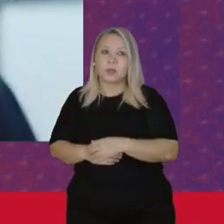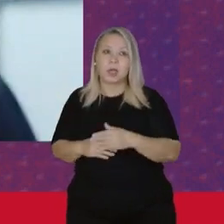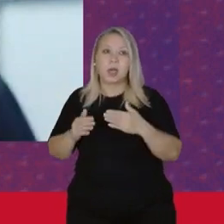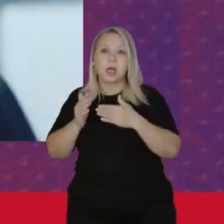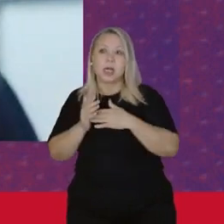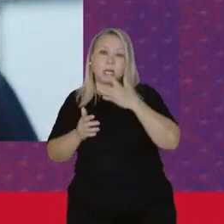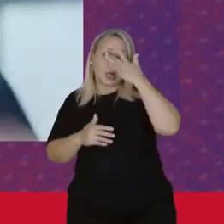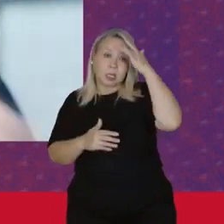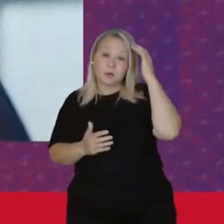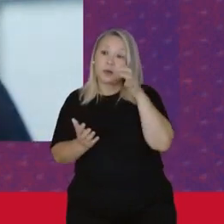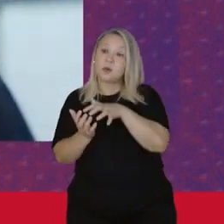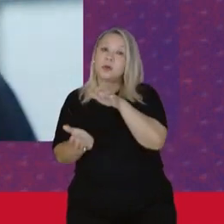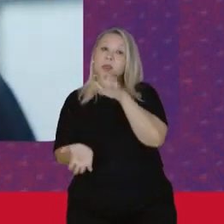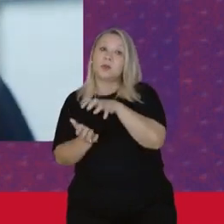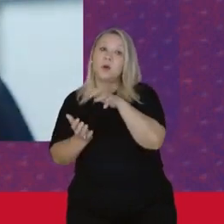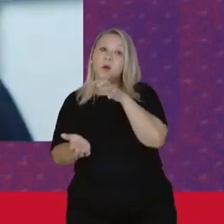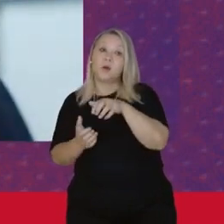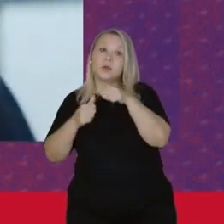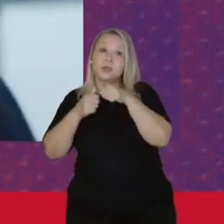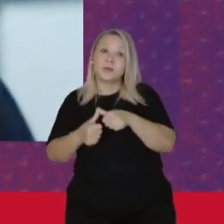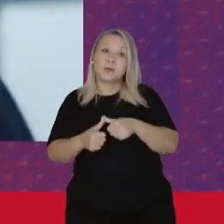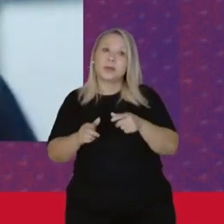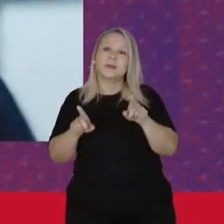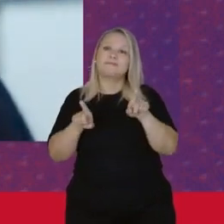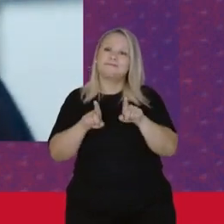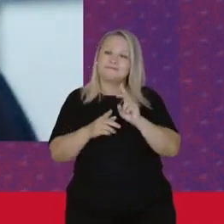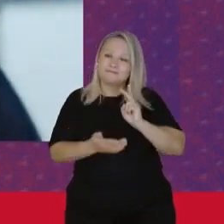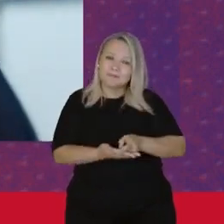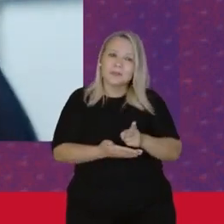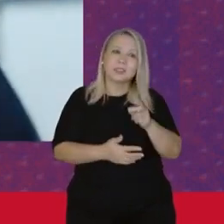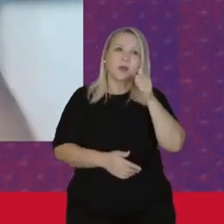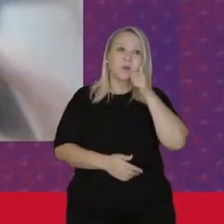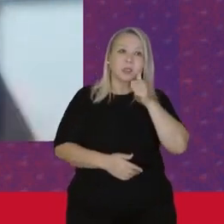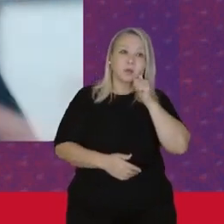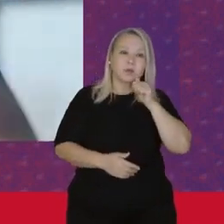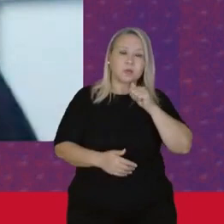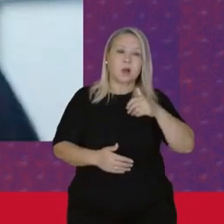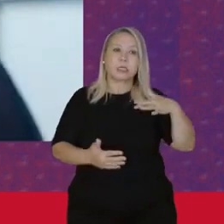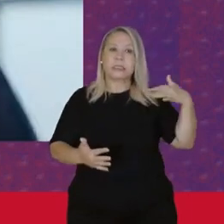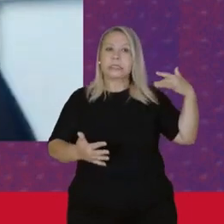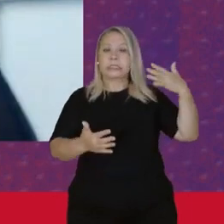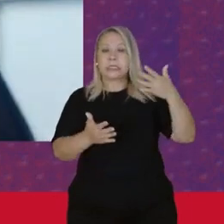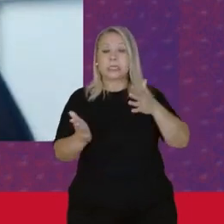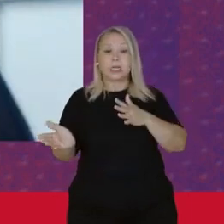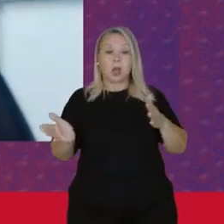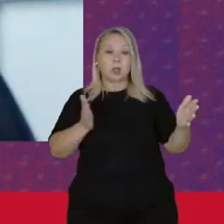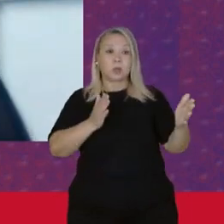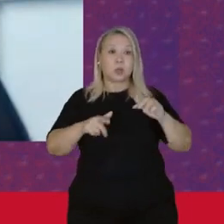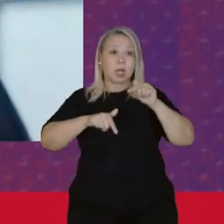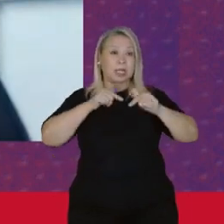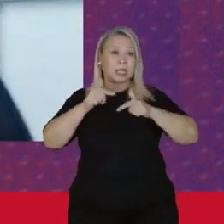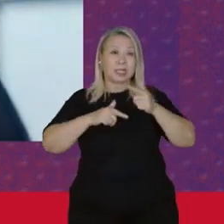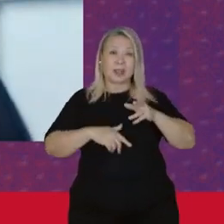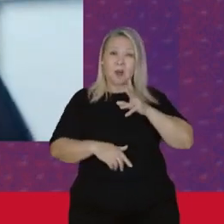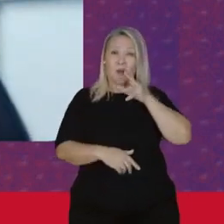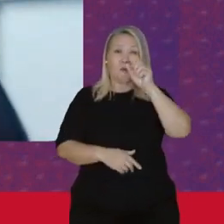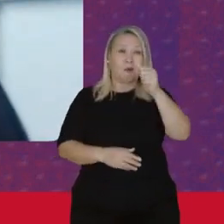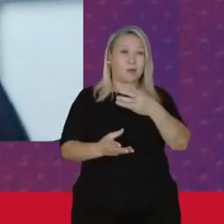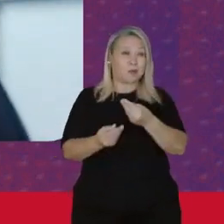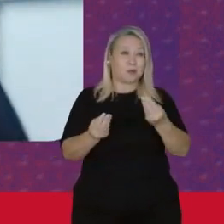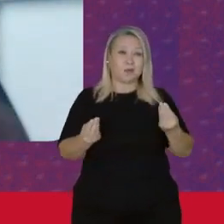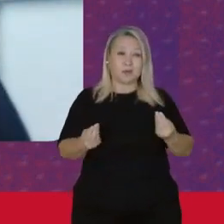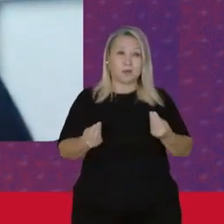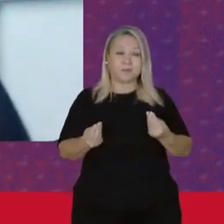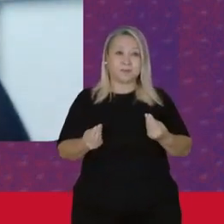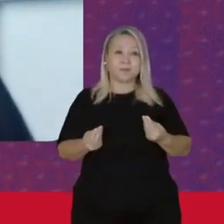pessoas idosas, acarreta sempre nós mulheres. Então, a jornada de trabalho, ela é muito forte. E isso se acentuou muito,